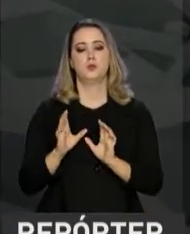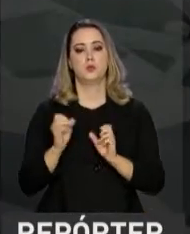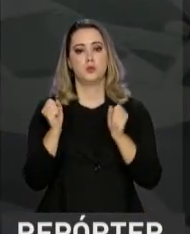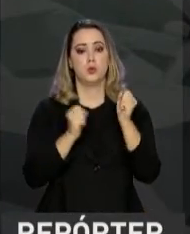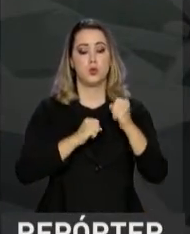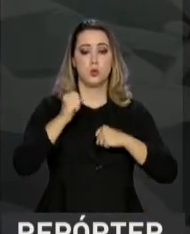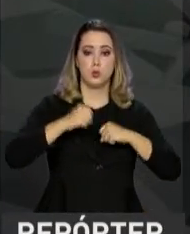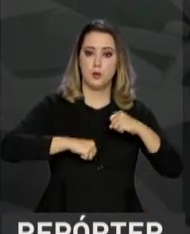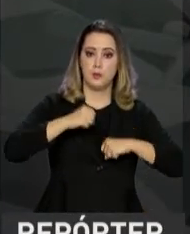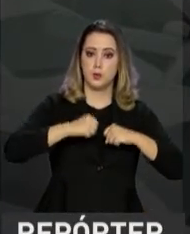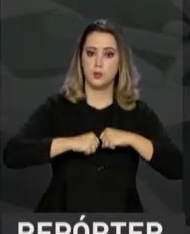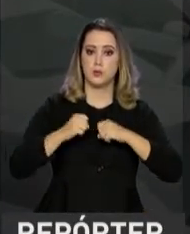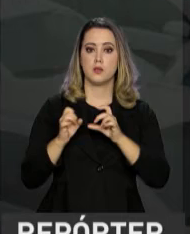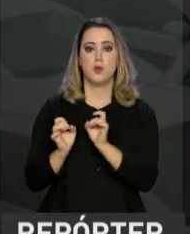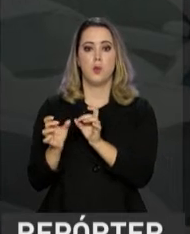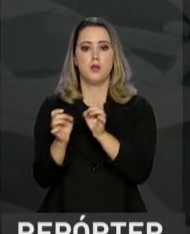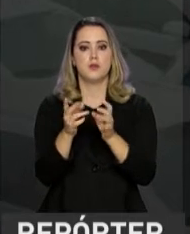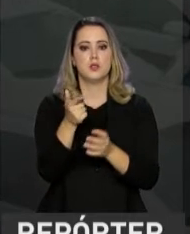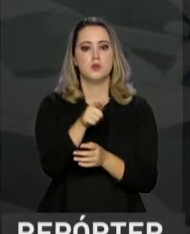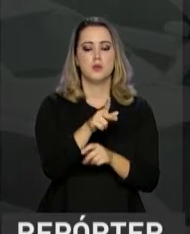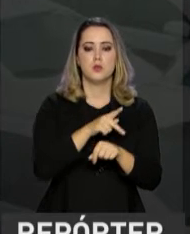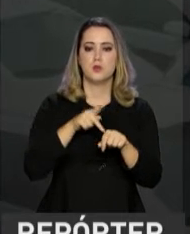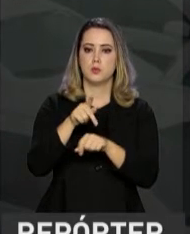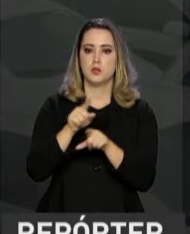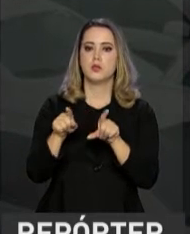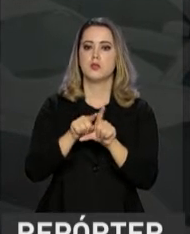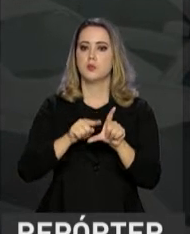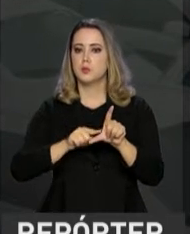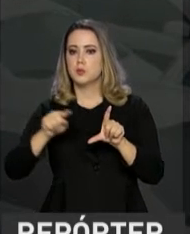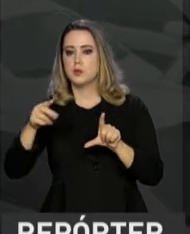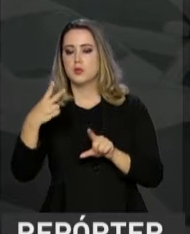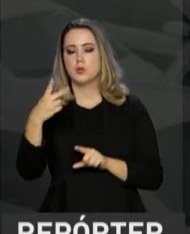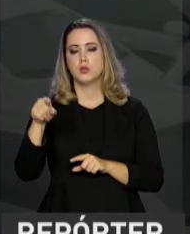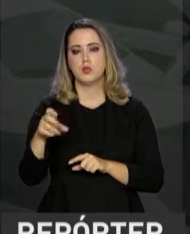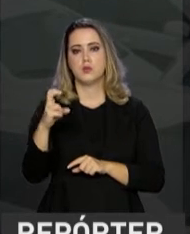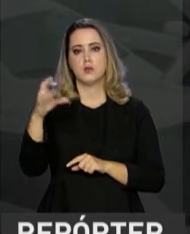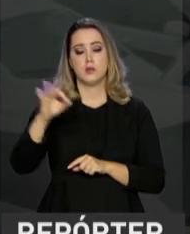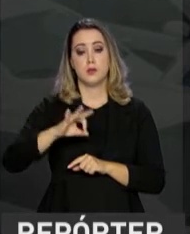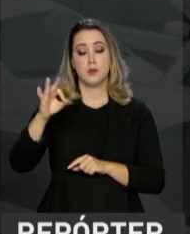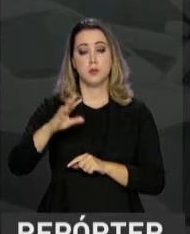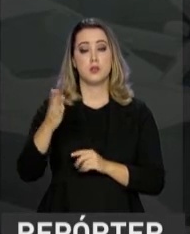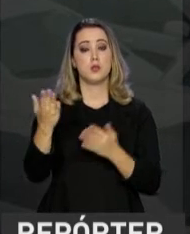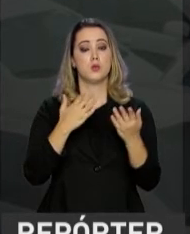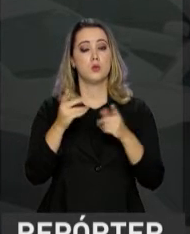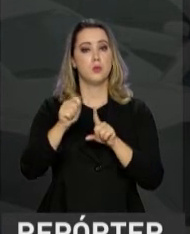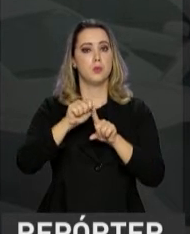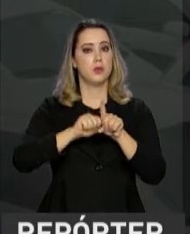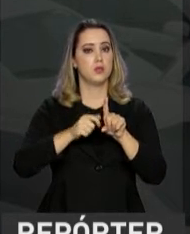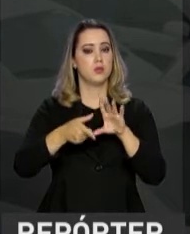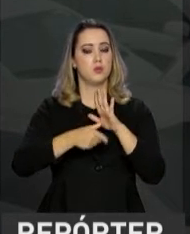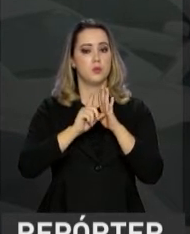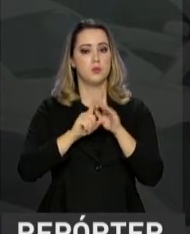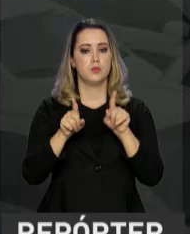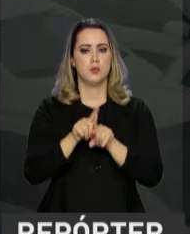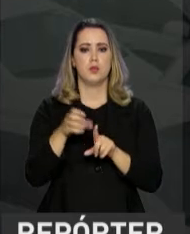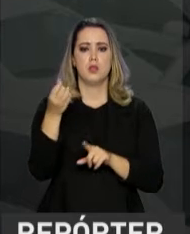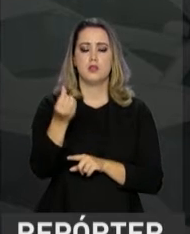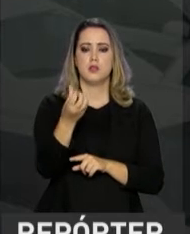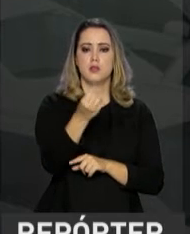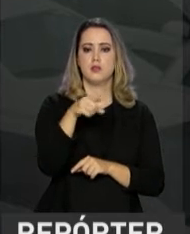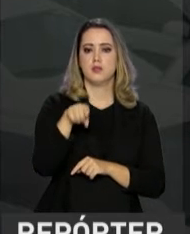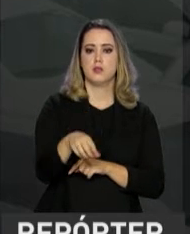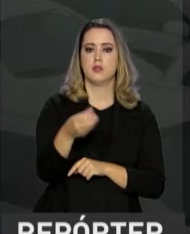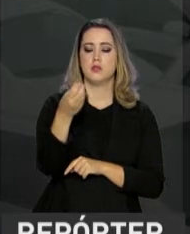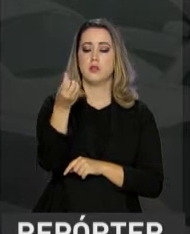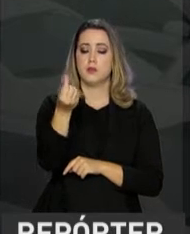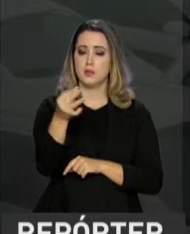de veículos também avançou em outubro dois e meio por cento em relação a setembro 66,6 por cento na comparação